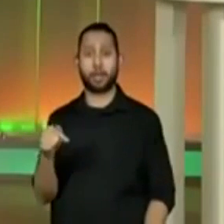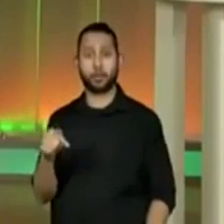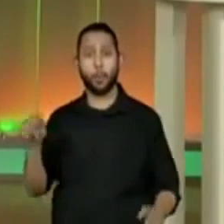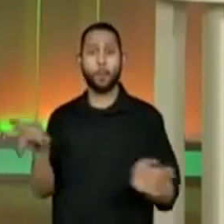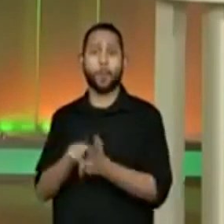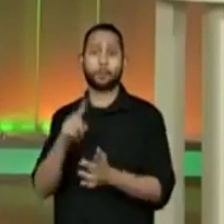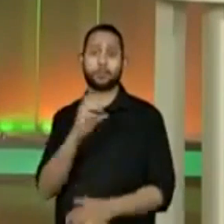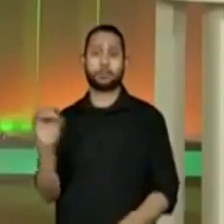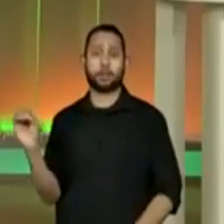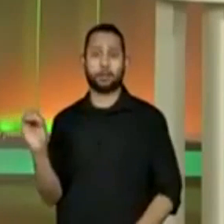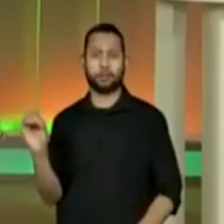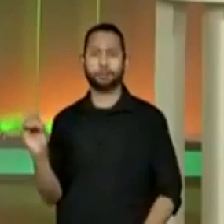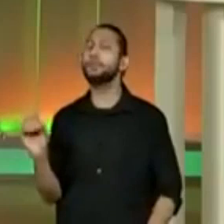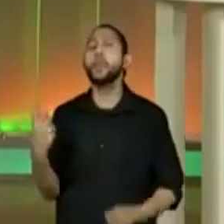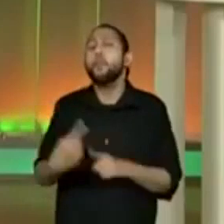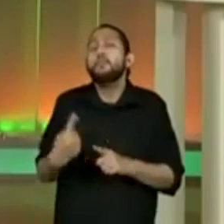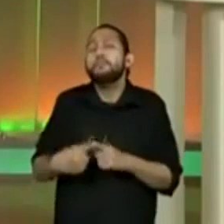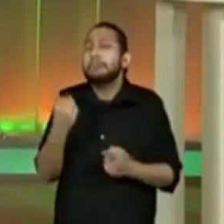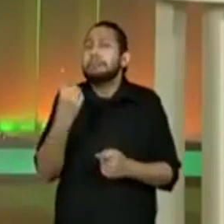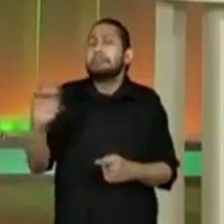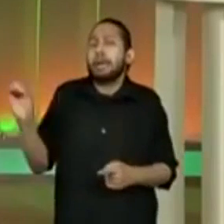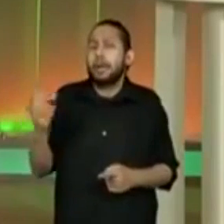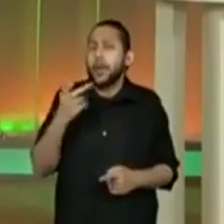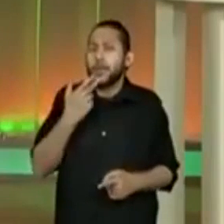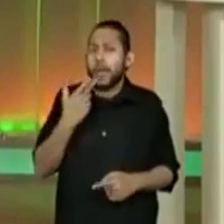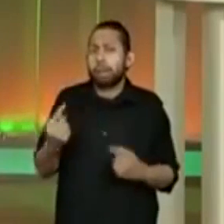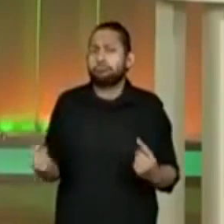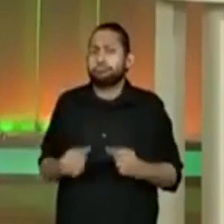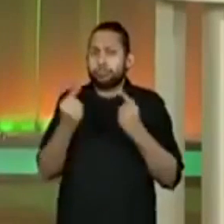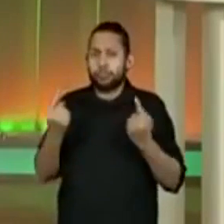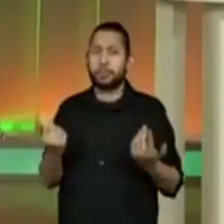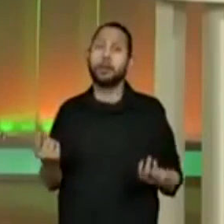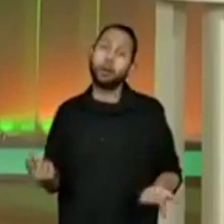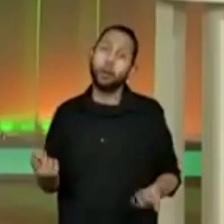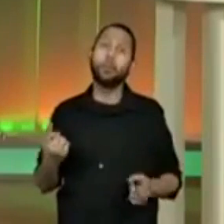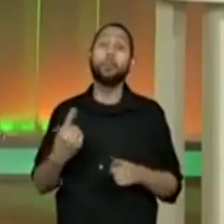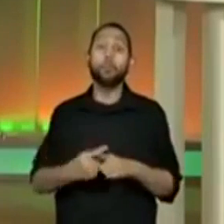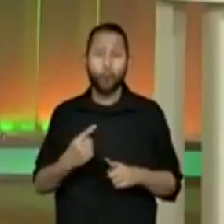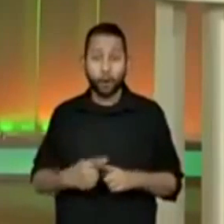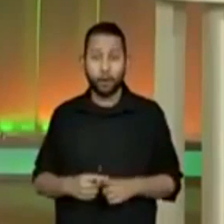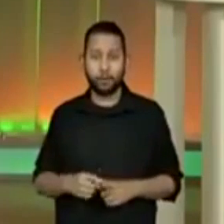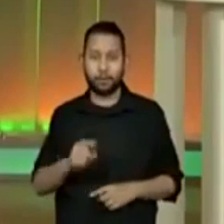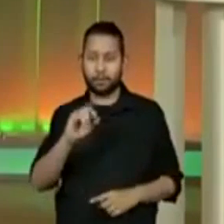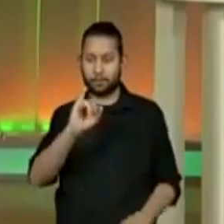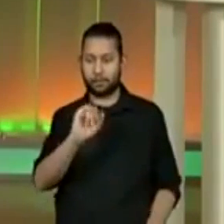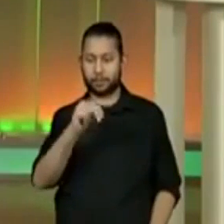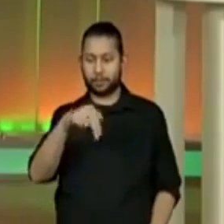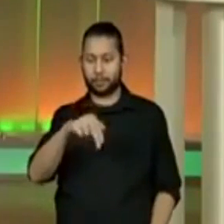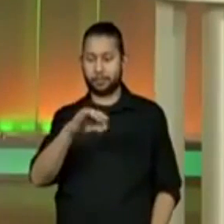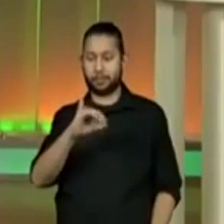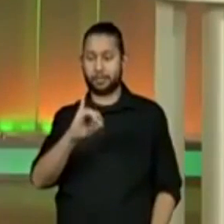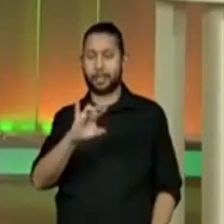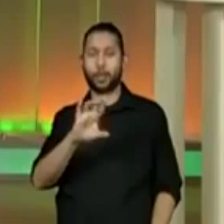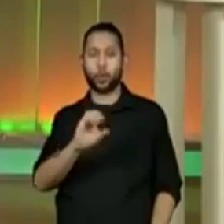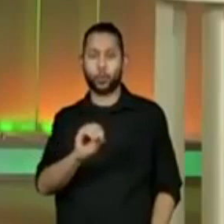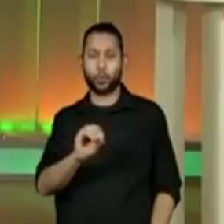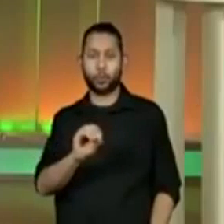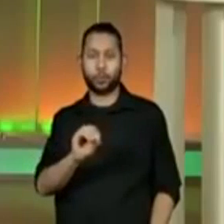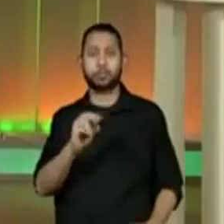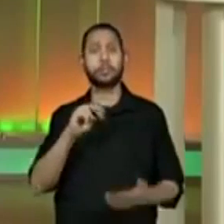por que centésimos, né? Deixa eu até esclarecer. Porque ele é menor que o inteiro é R$1. Esse é o